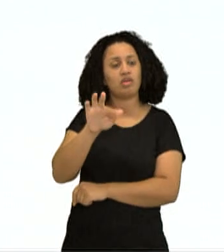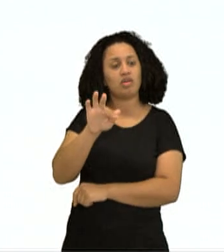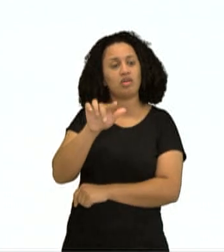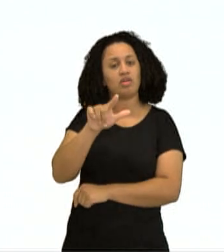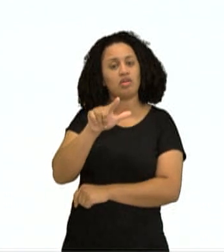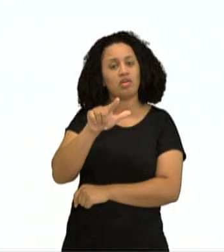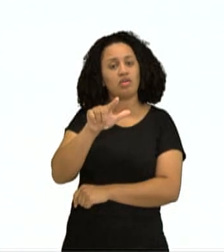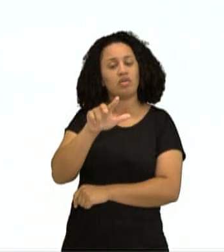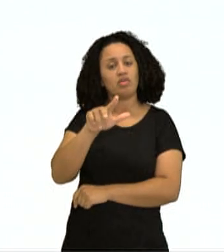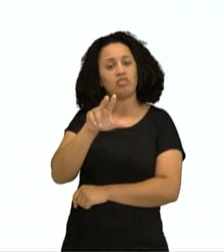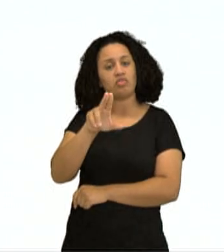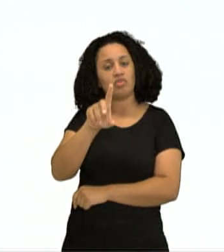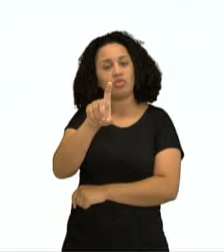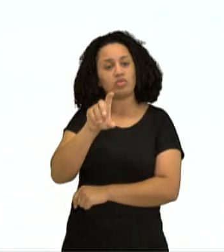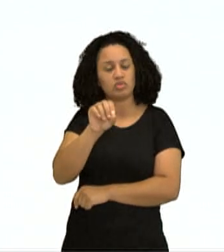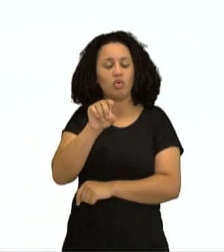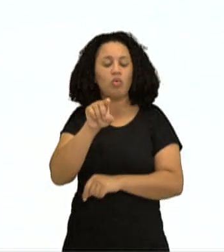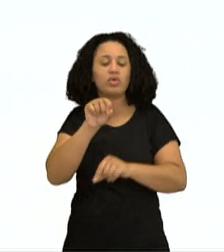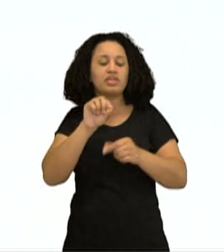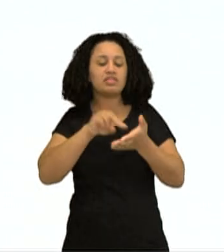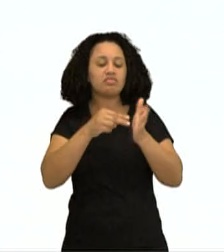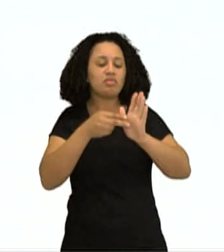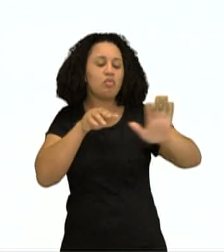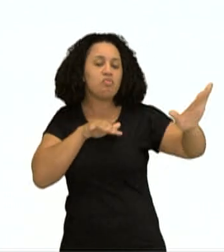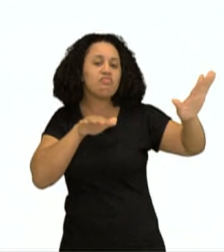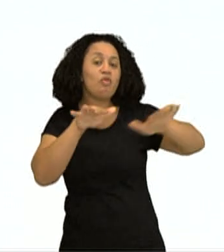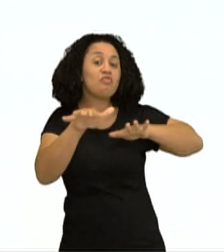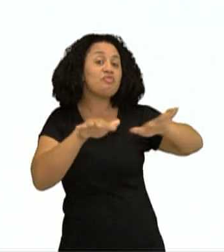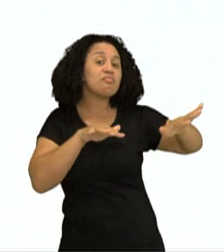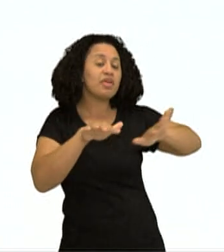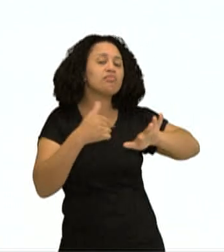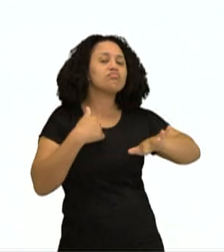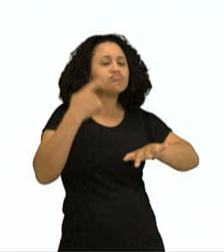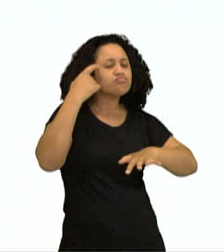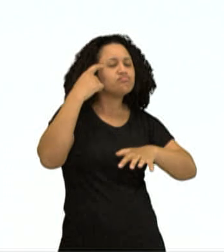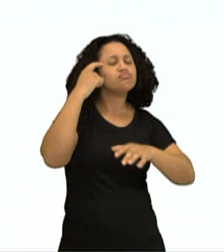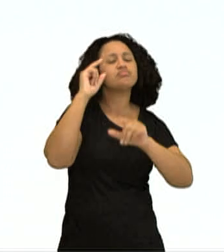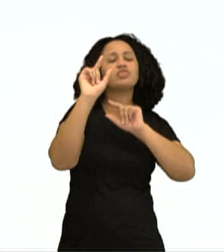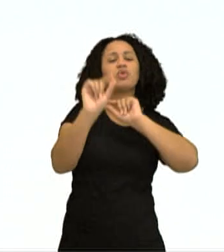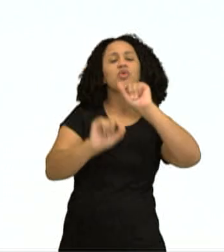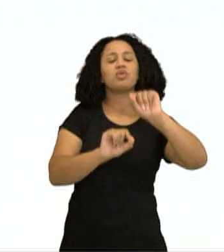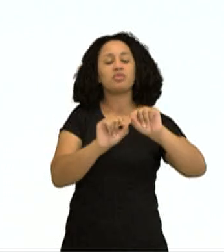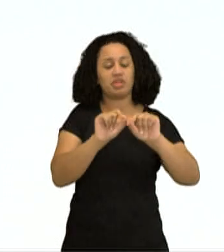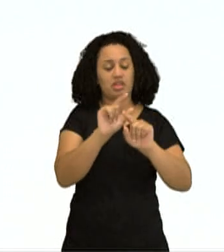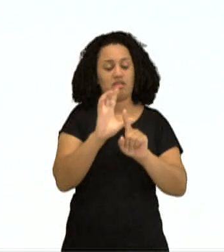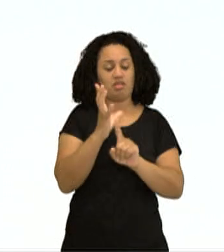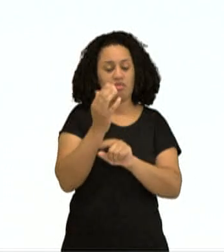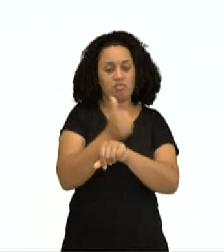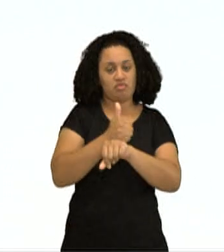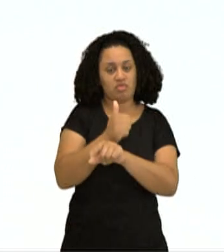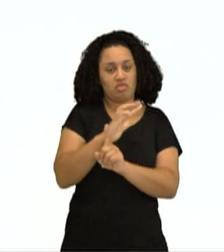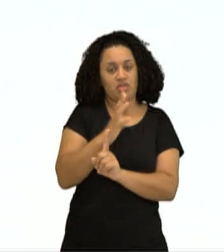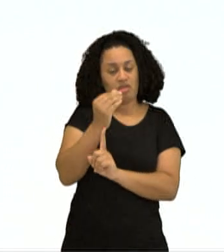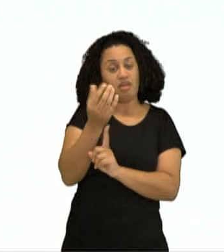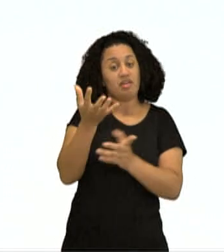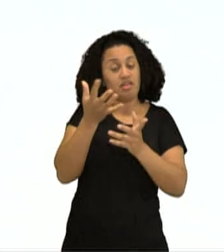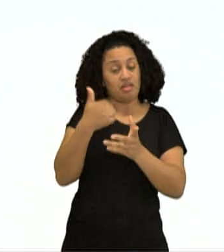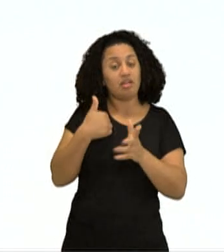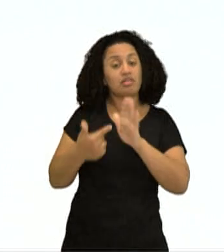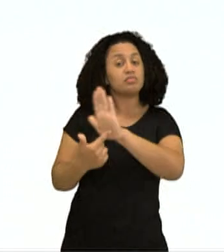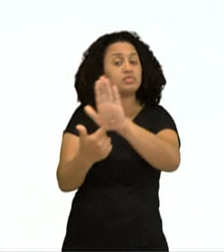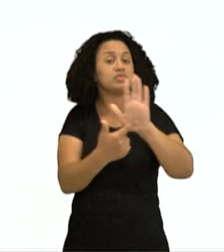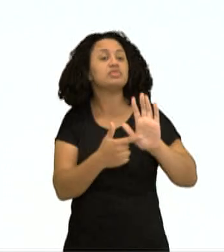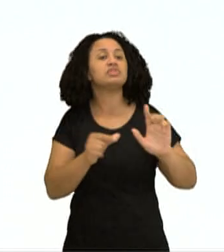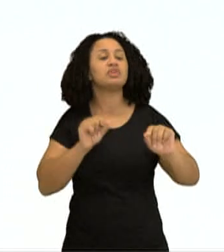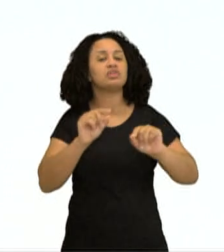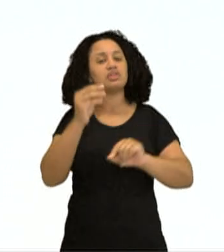a ideia do movimento, né? Então, pensar o que o artista queria com essa ideia desse happening, aí